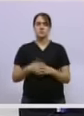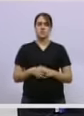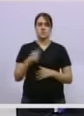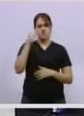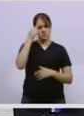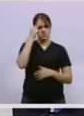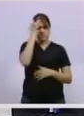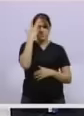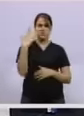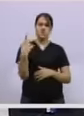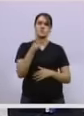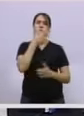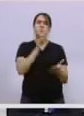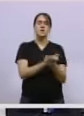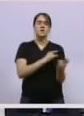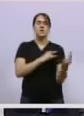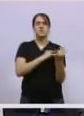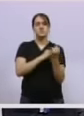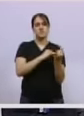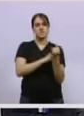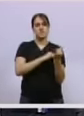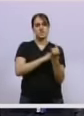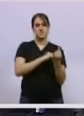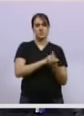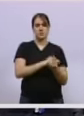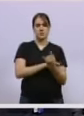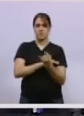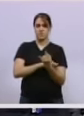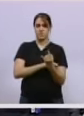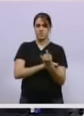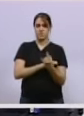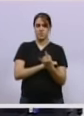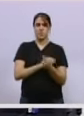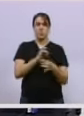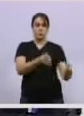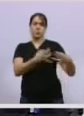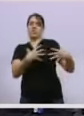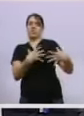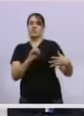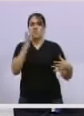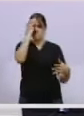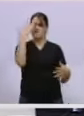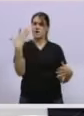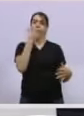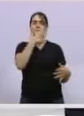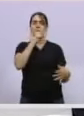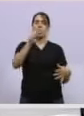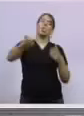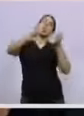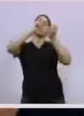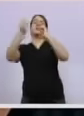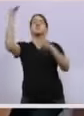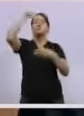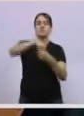Acha que é fácil você ver seu marido te trair? Acha que é fácil ser abandonado? Acha que é fácil ver um pai embriagado dentro